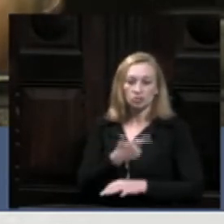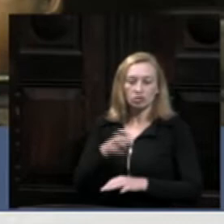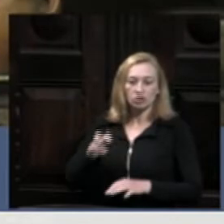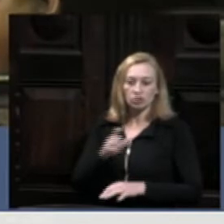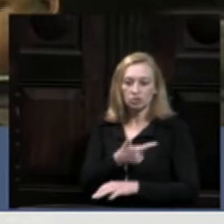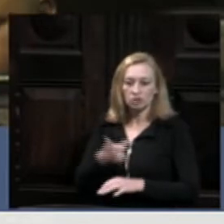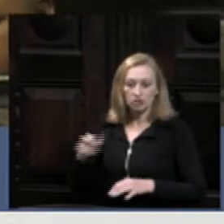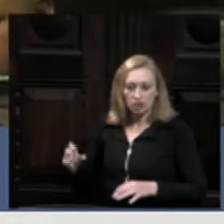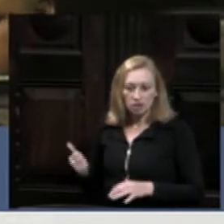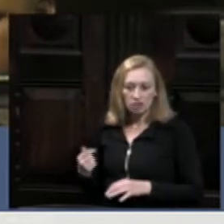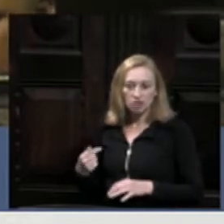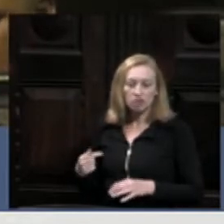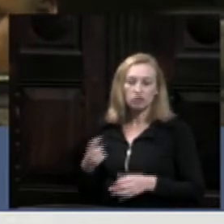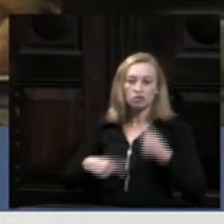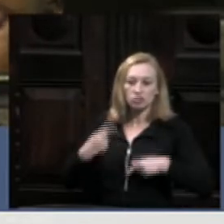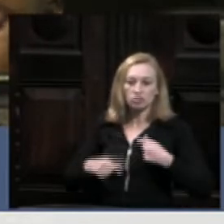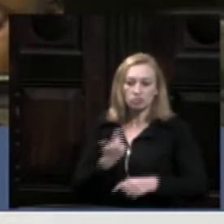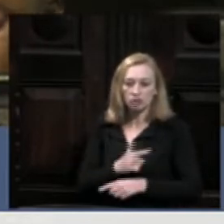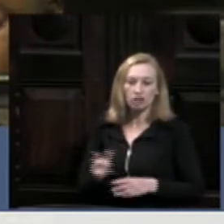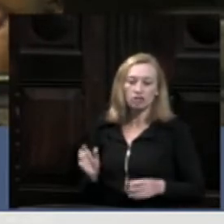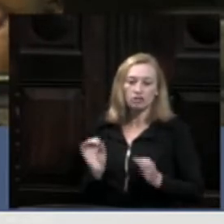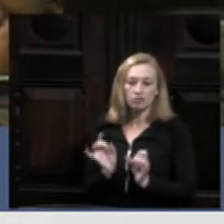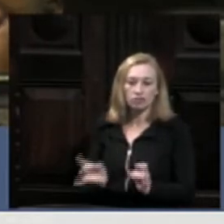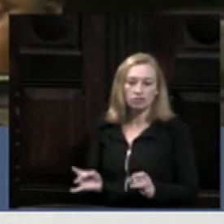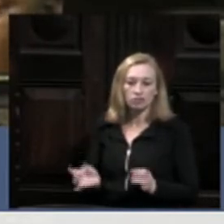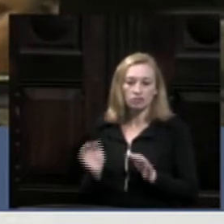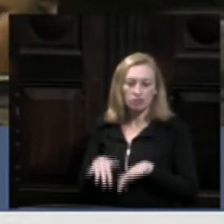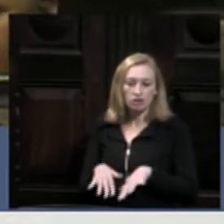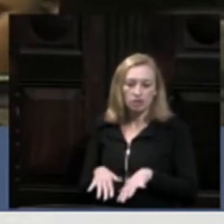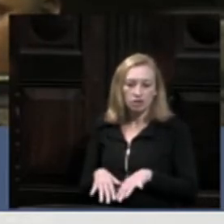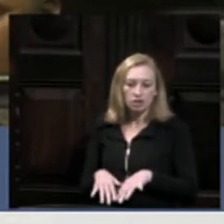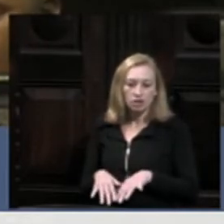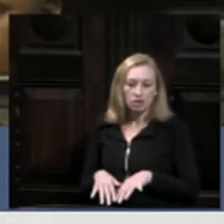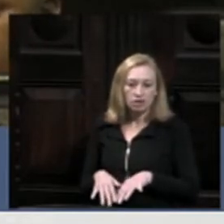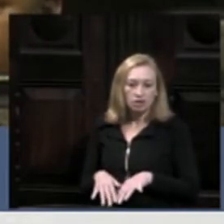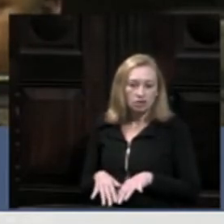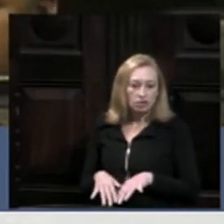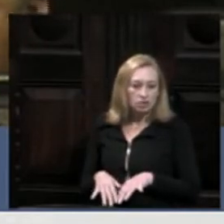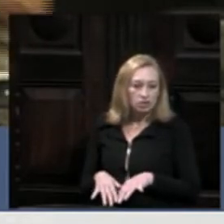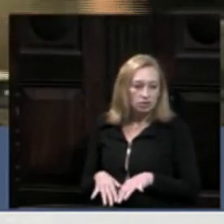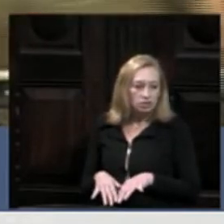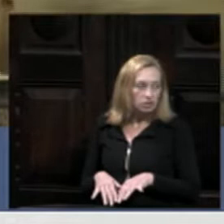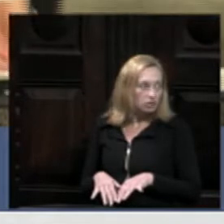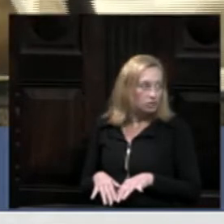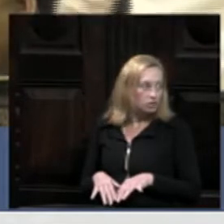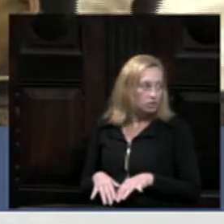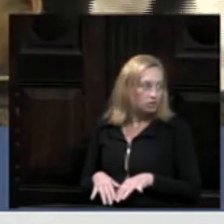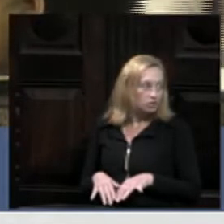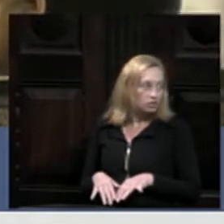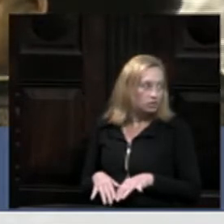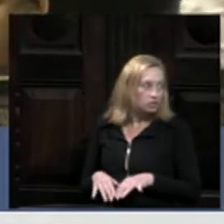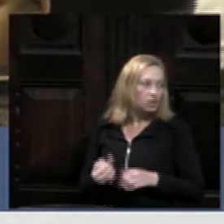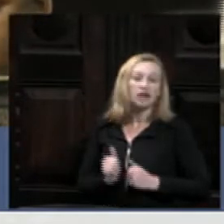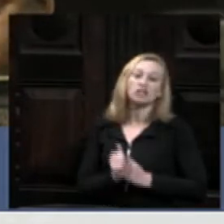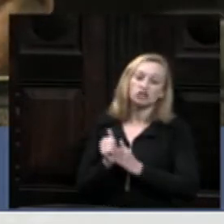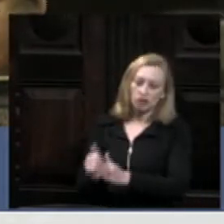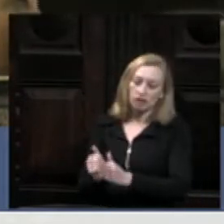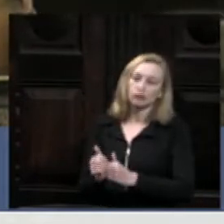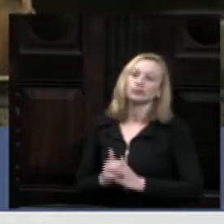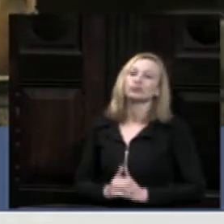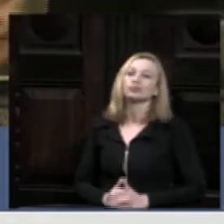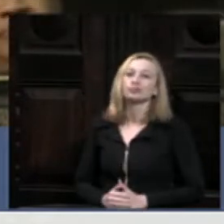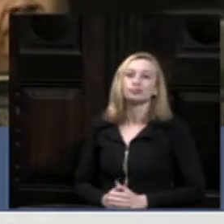Mendes, em discussão. Não havendo que queira discutir, encerrada a discussão. Em Fica adiada a votação por falta de